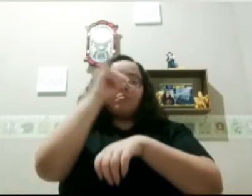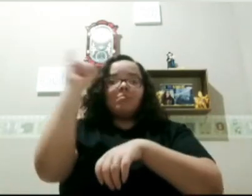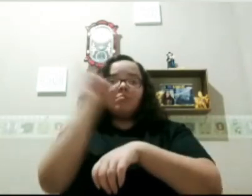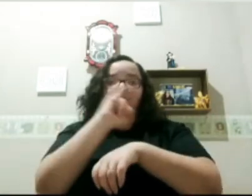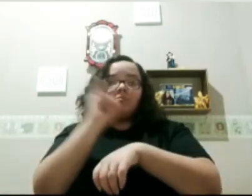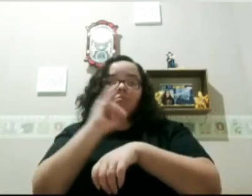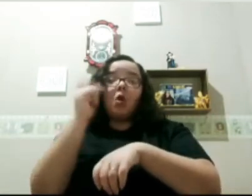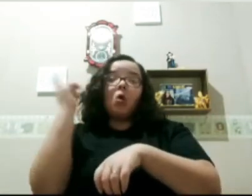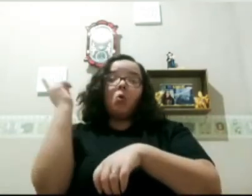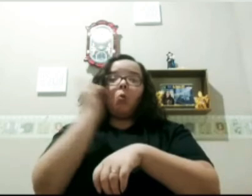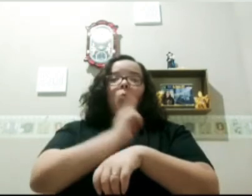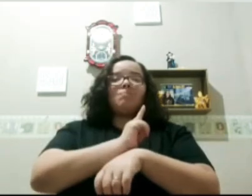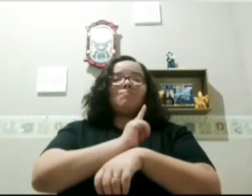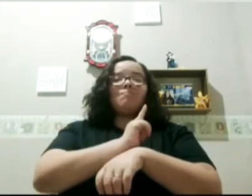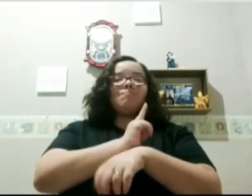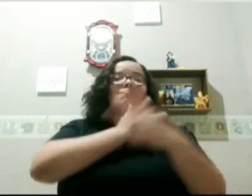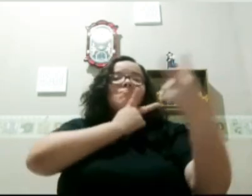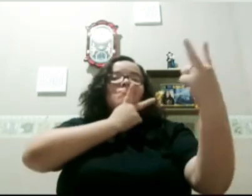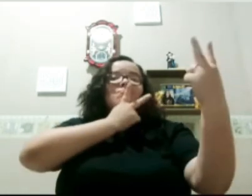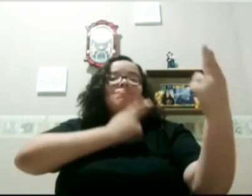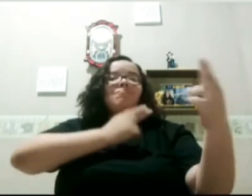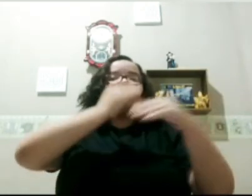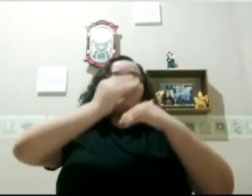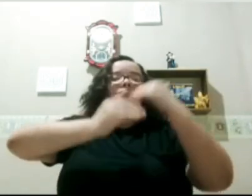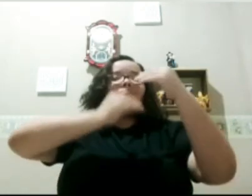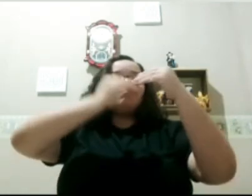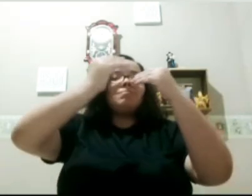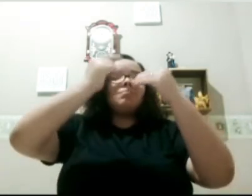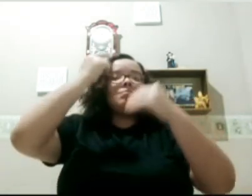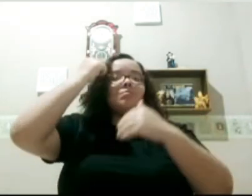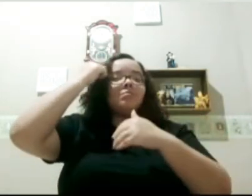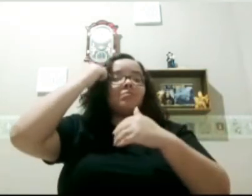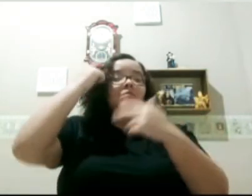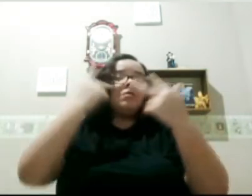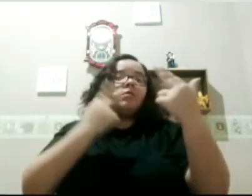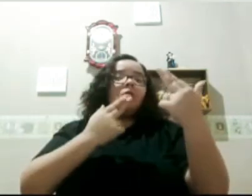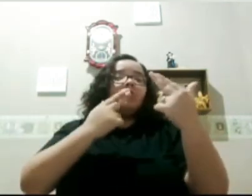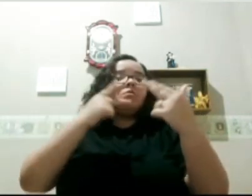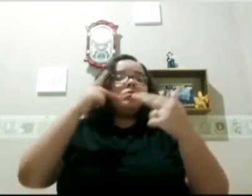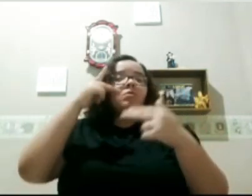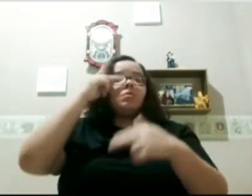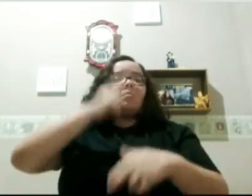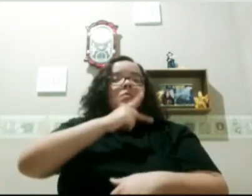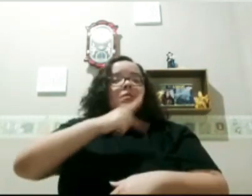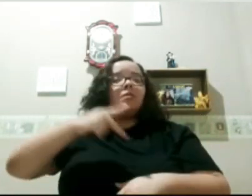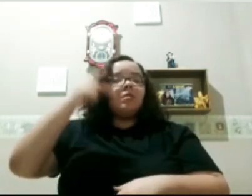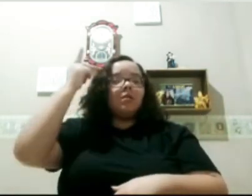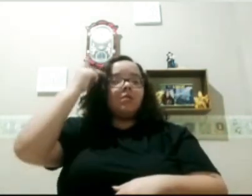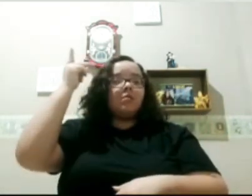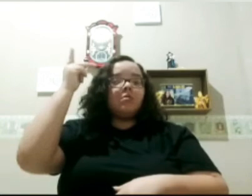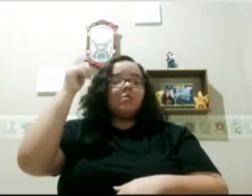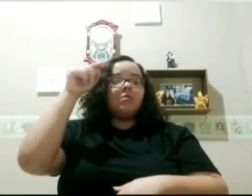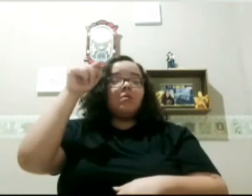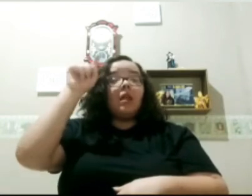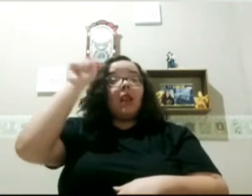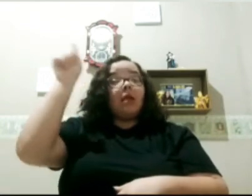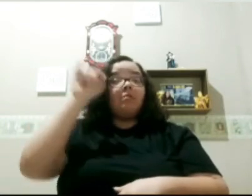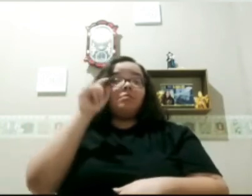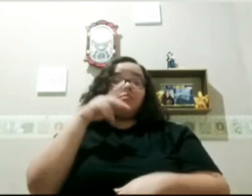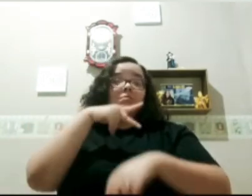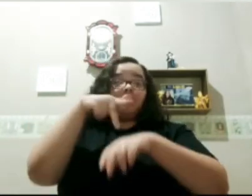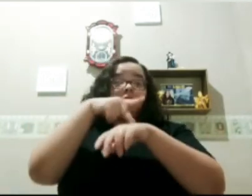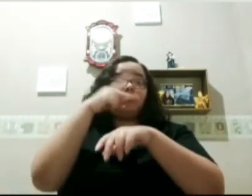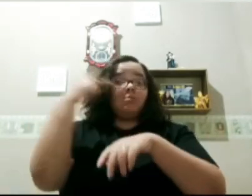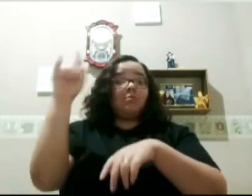italiano foi lá e conseguiu desenvolver a mesma ideia que o padre brasileiro estava desenvolvendo lá